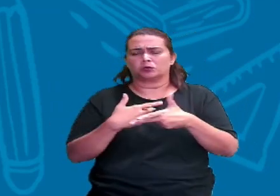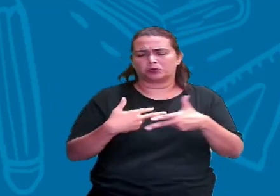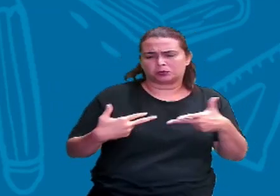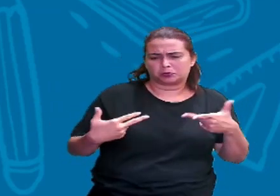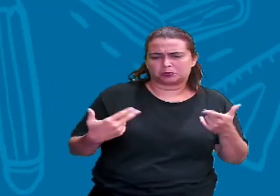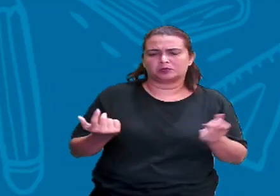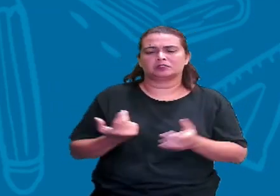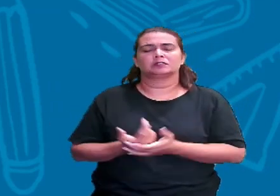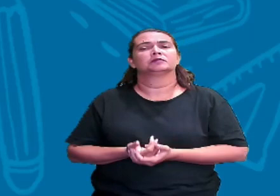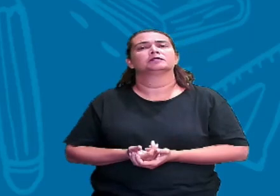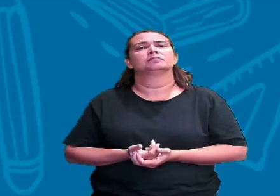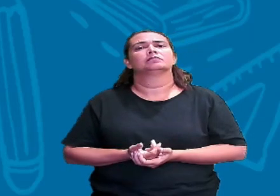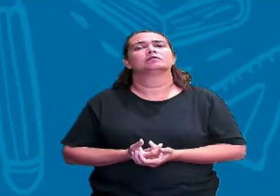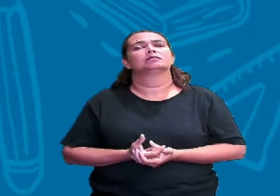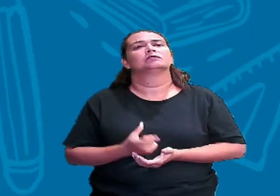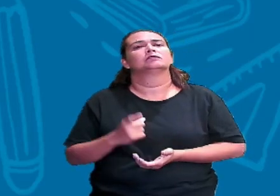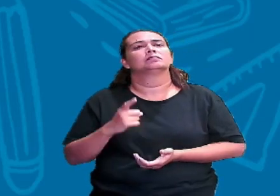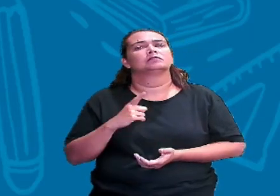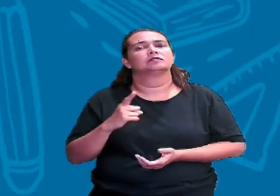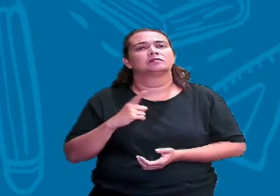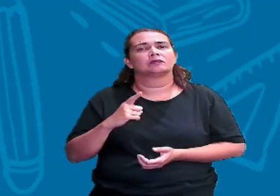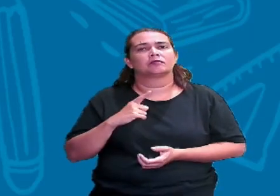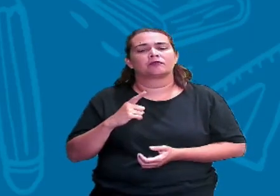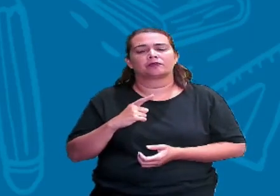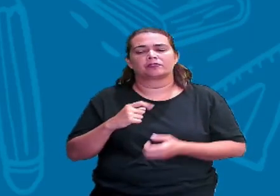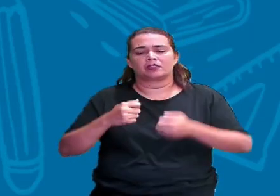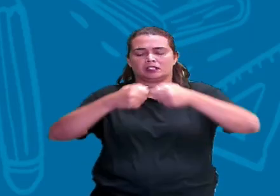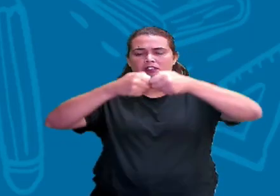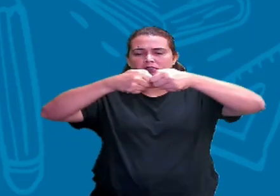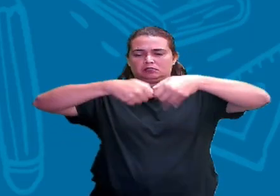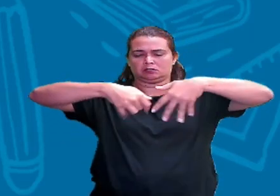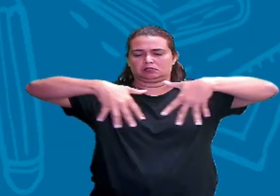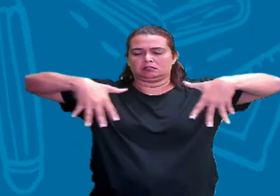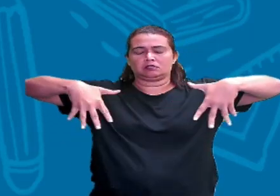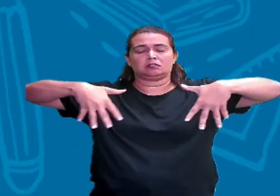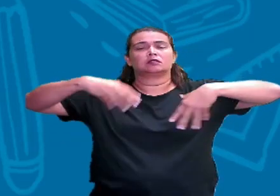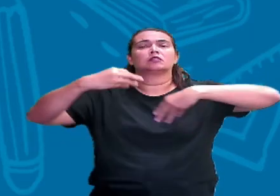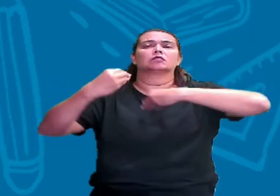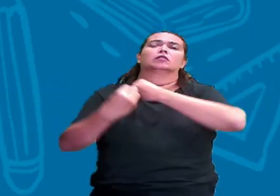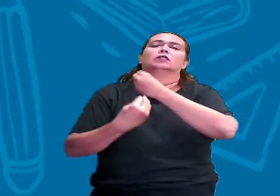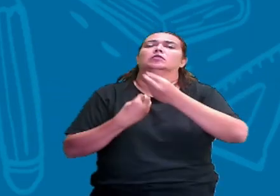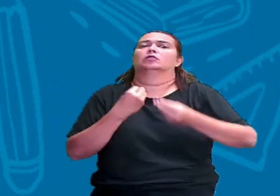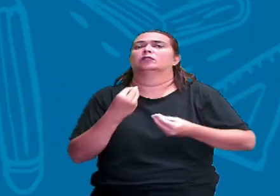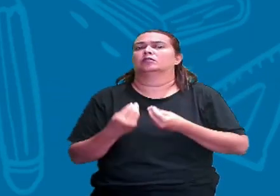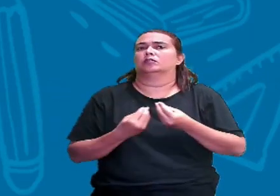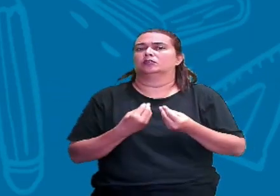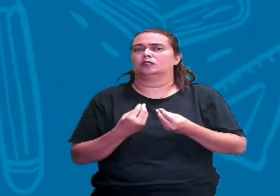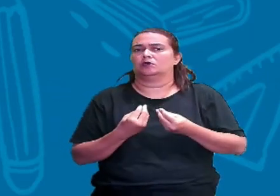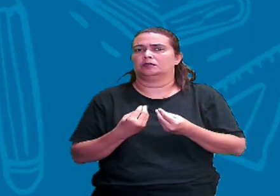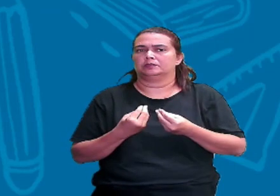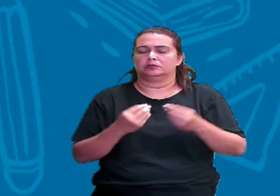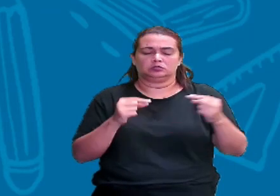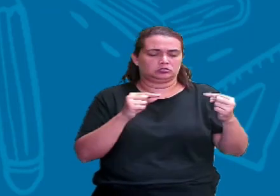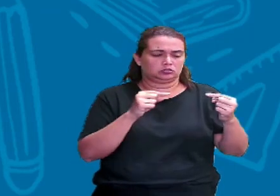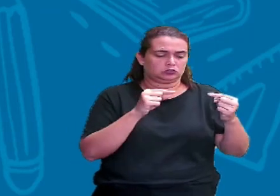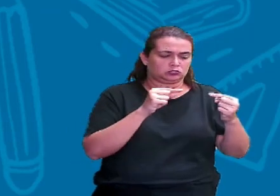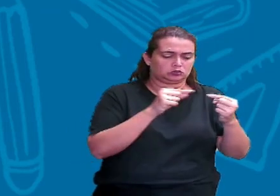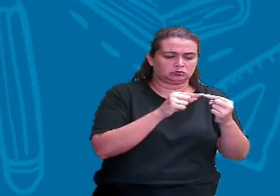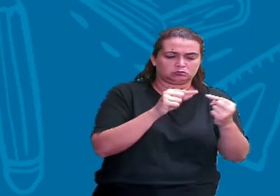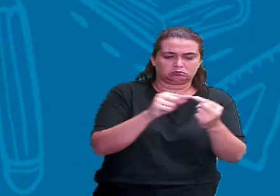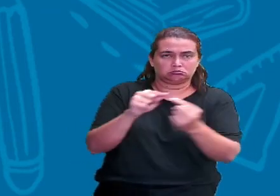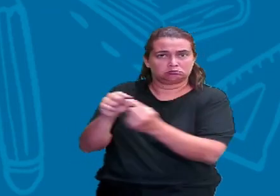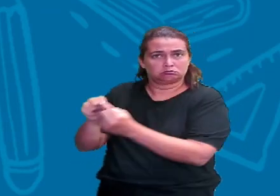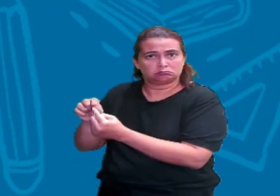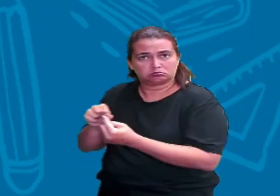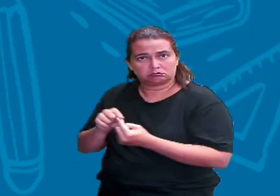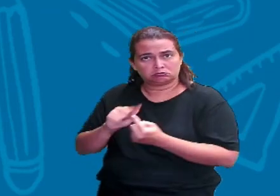Aí a gente vai ver um esquemazinho, né? A geografia ela não age sozinha. Assim como outras ciências, né? A geografia